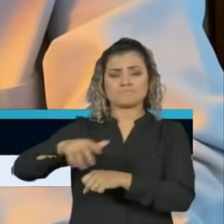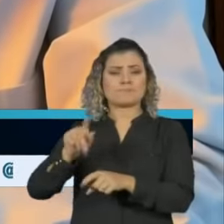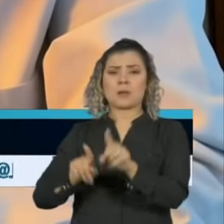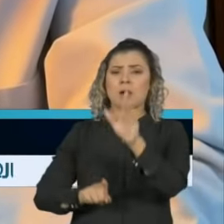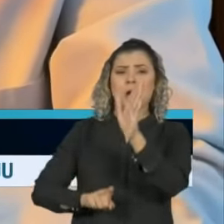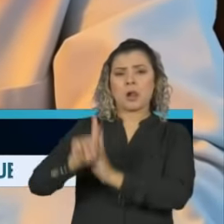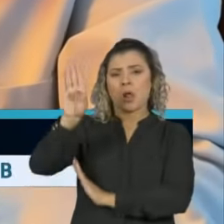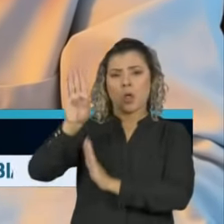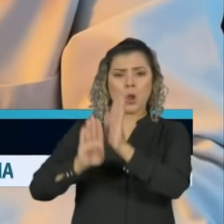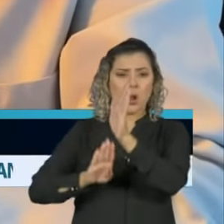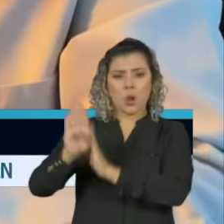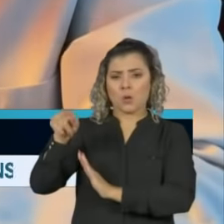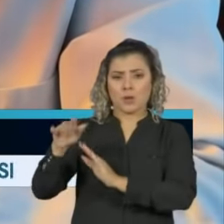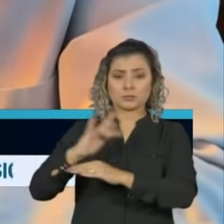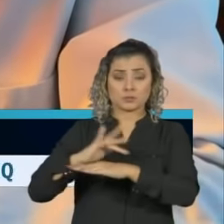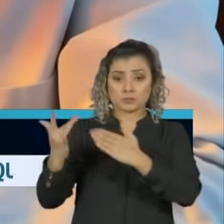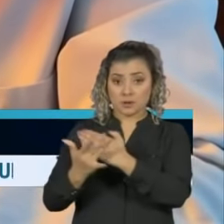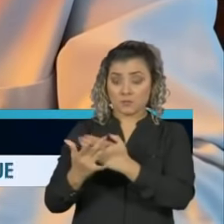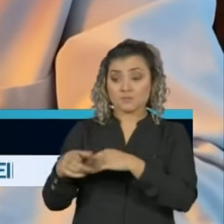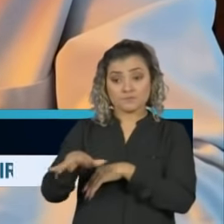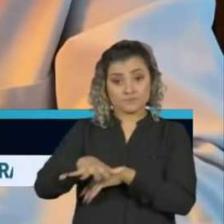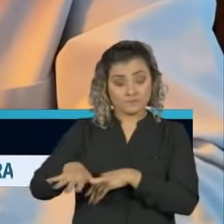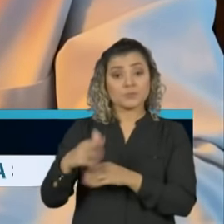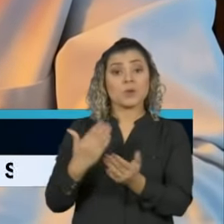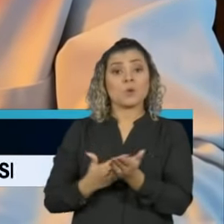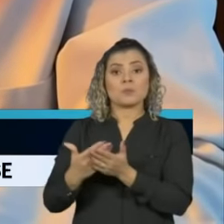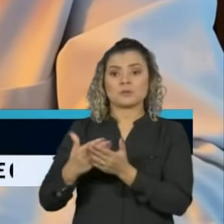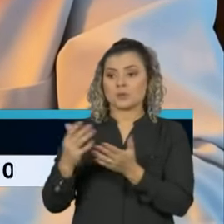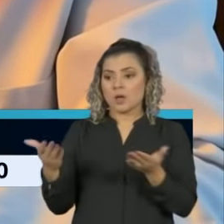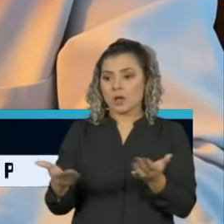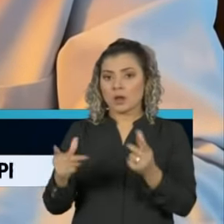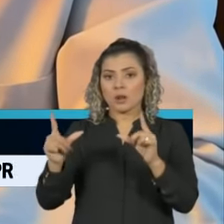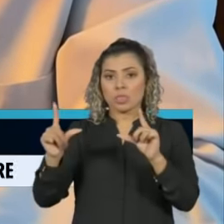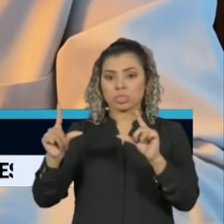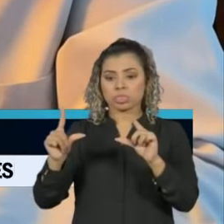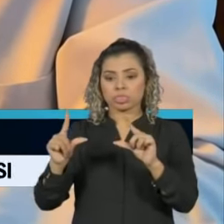das redes sociais. Esse domínio começou a enfraquecer